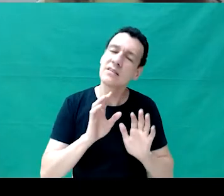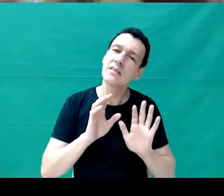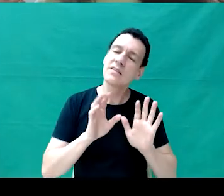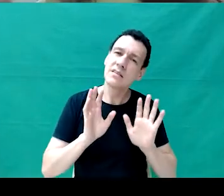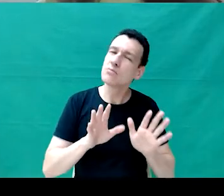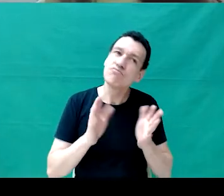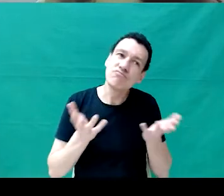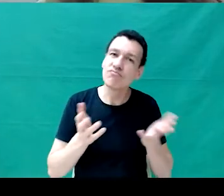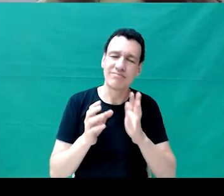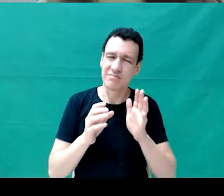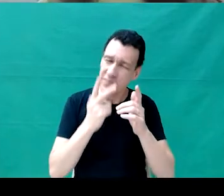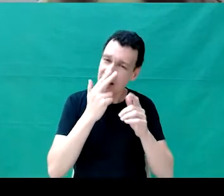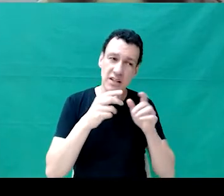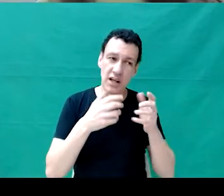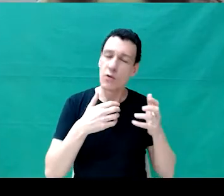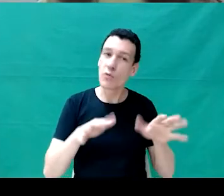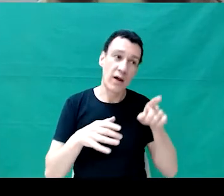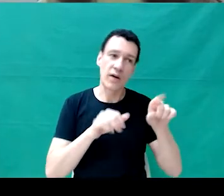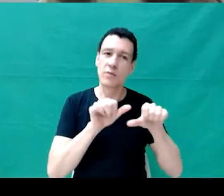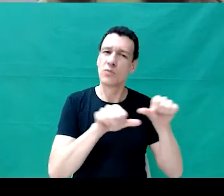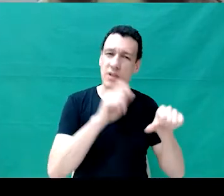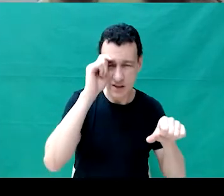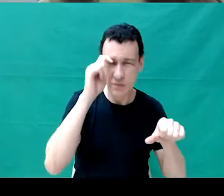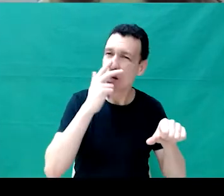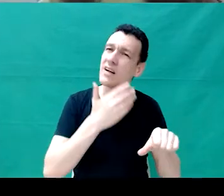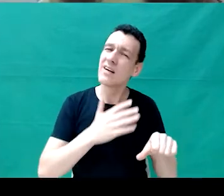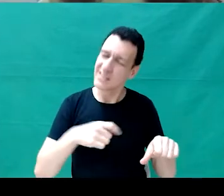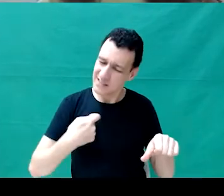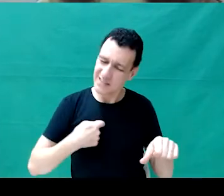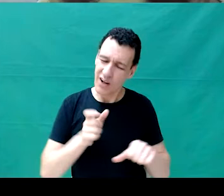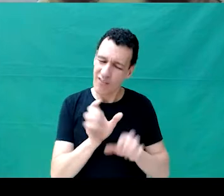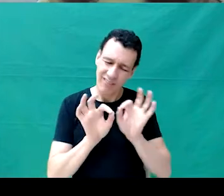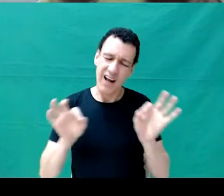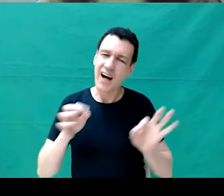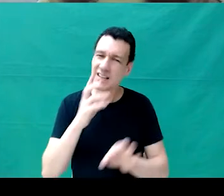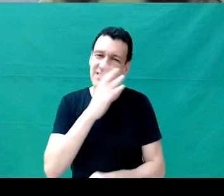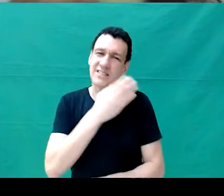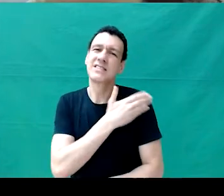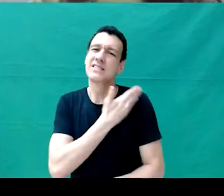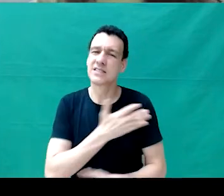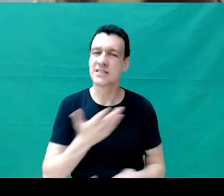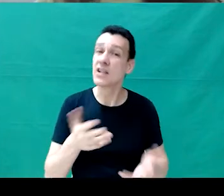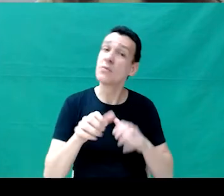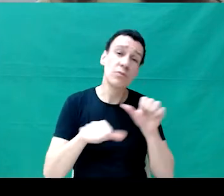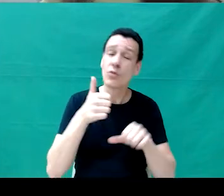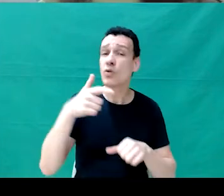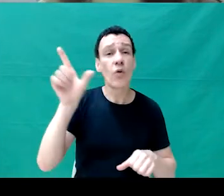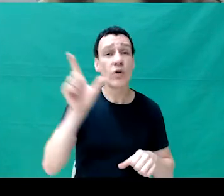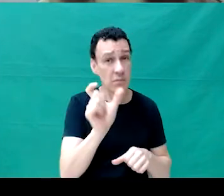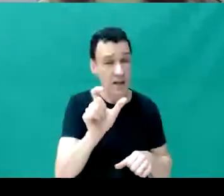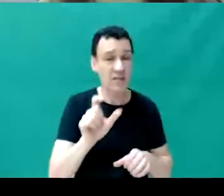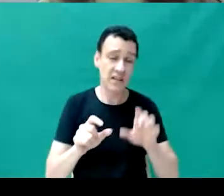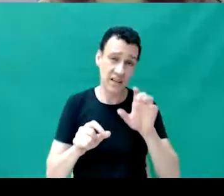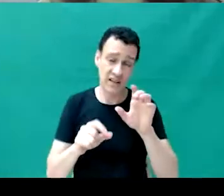ninguém. Podemos trocar por isso, né? Que tal? Eu acho que fica muito melhor e a gente começa a arrancar isso do